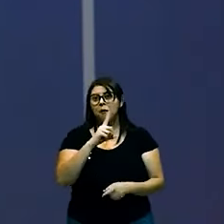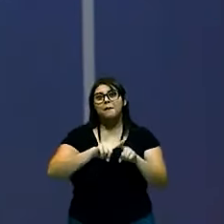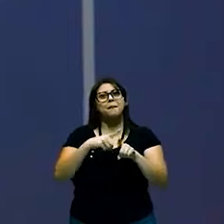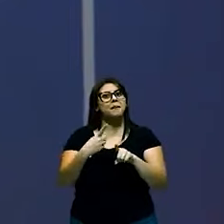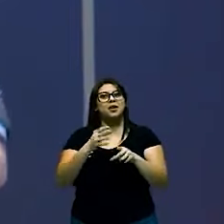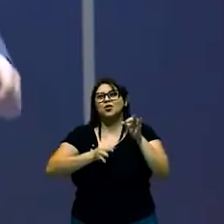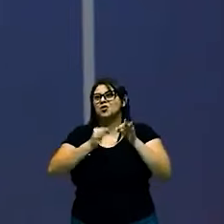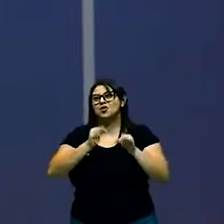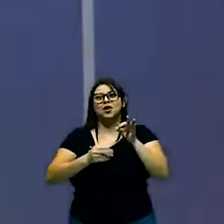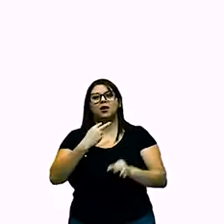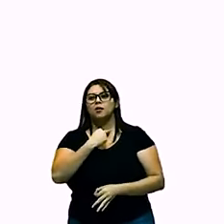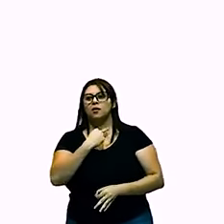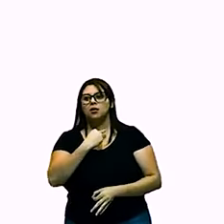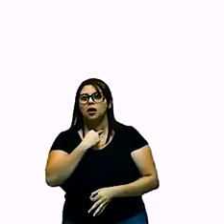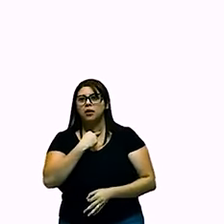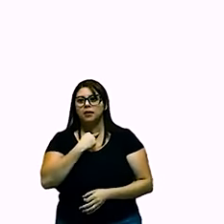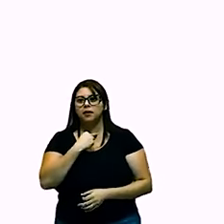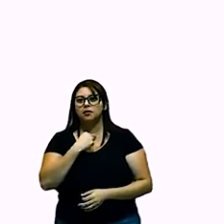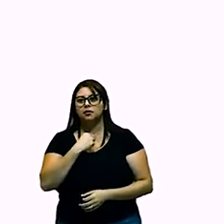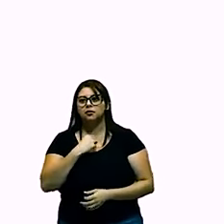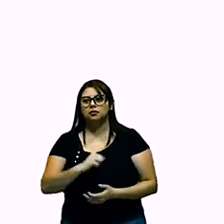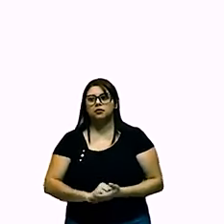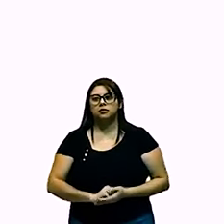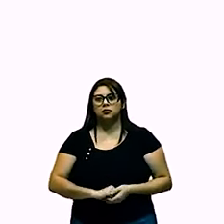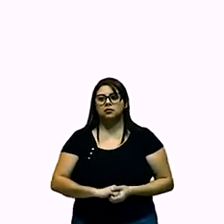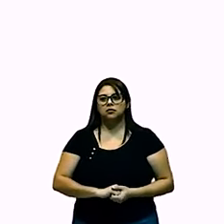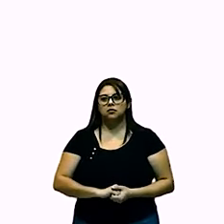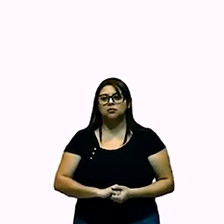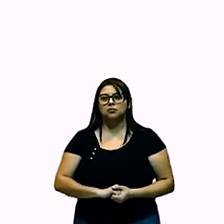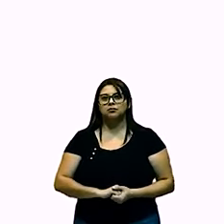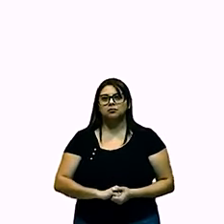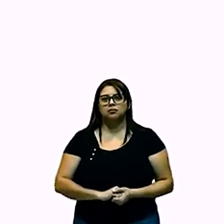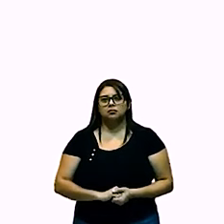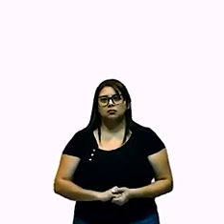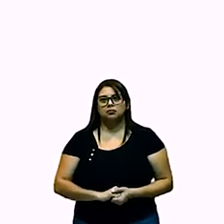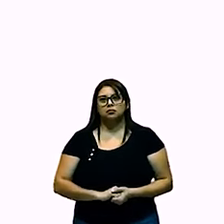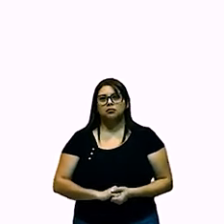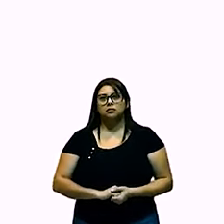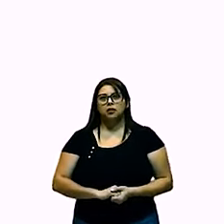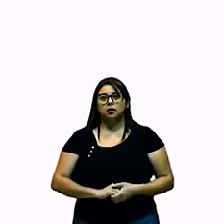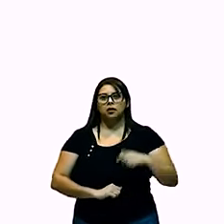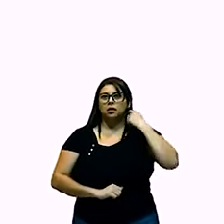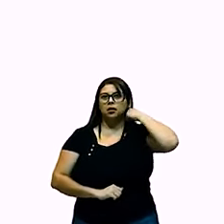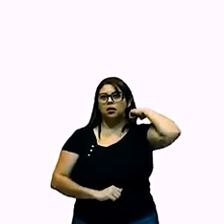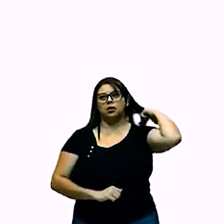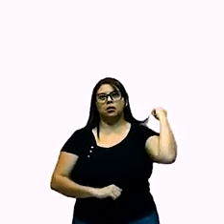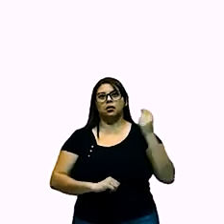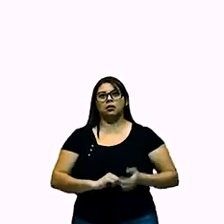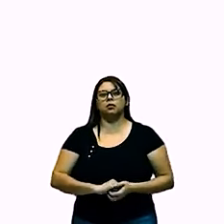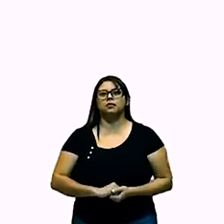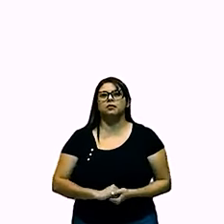pilar, então, da Reforma Protestante é somente as Escrituras. E este pilar, então, ele é um